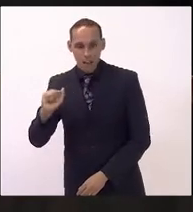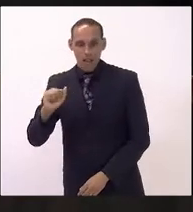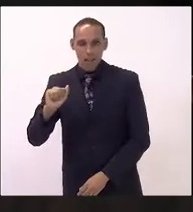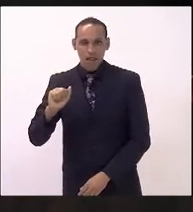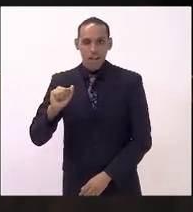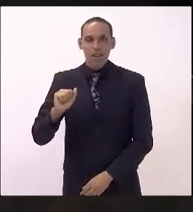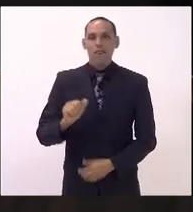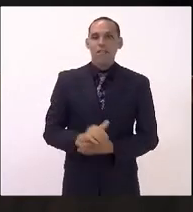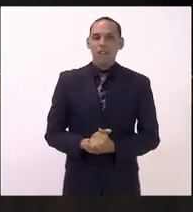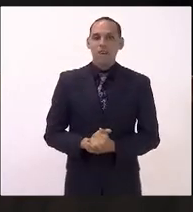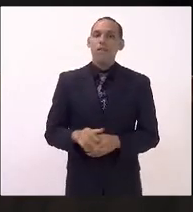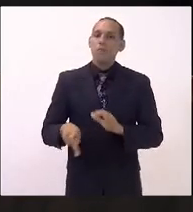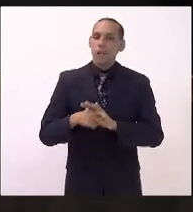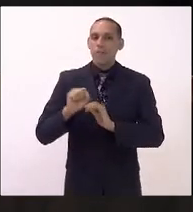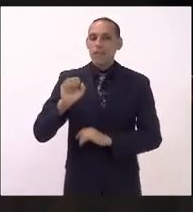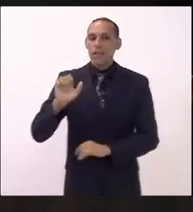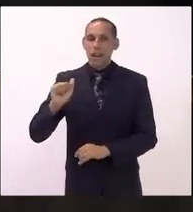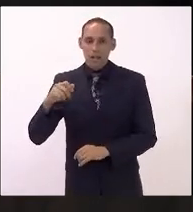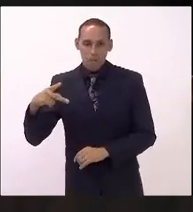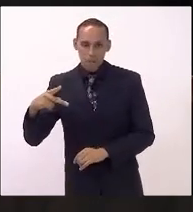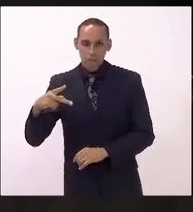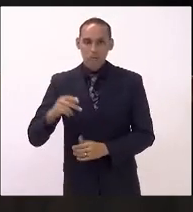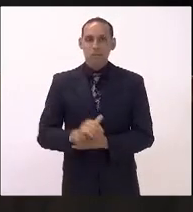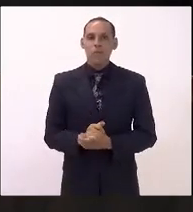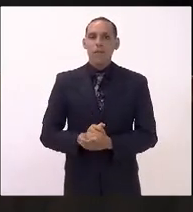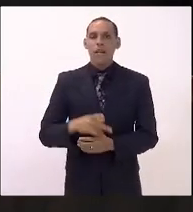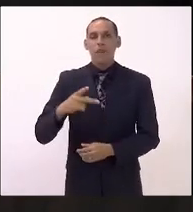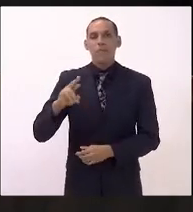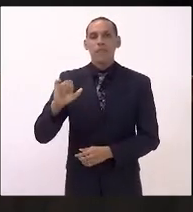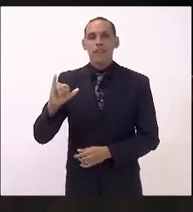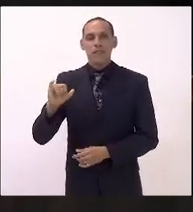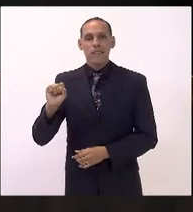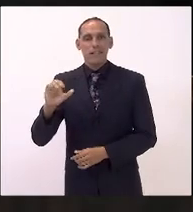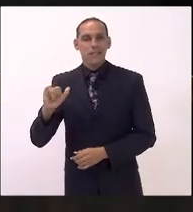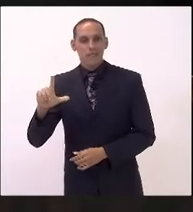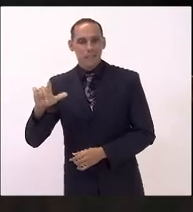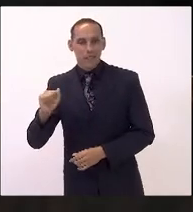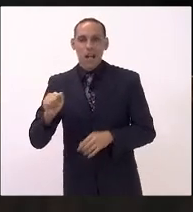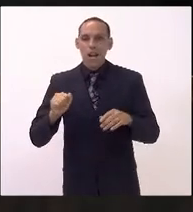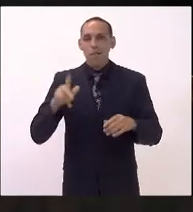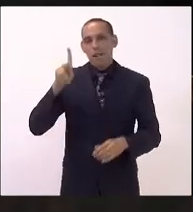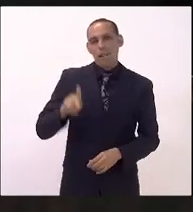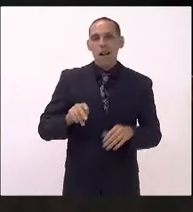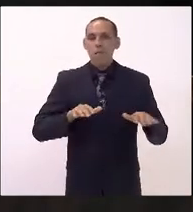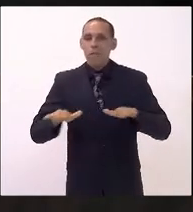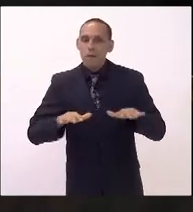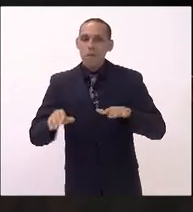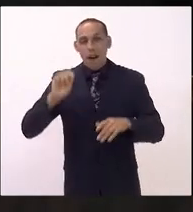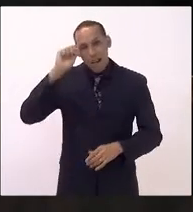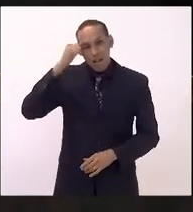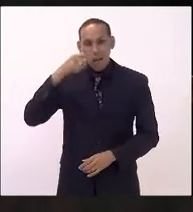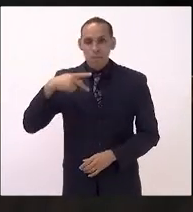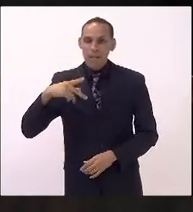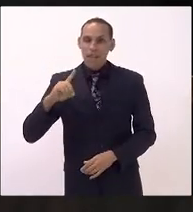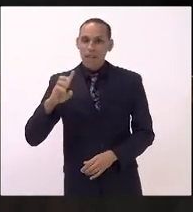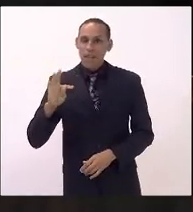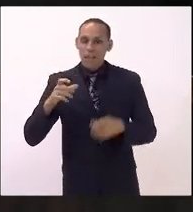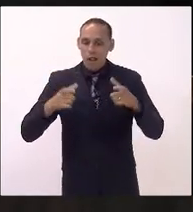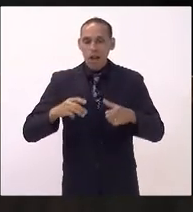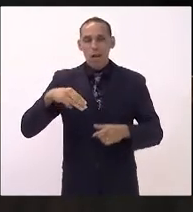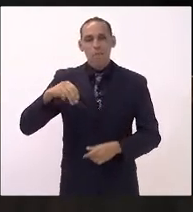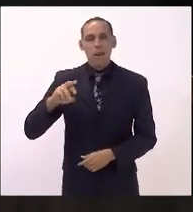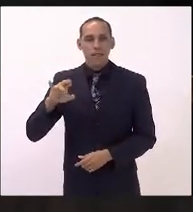Santos, do CEAP, de Priscila Lima, presidente do Movimento Negro do PDT de Maricá,